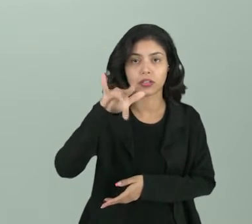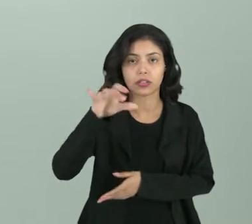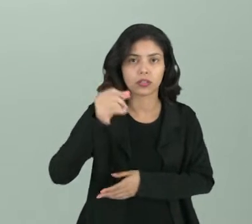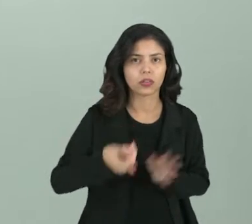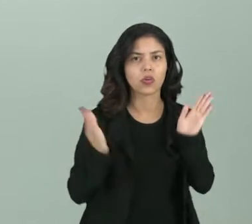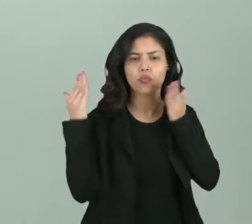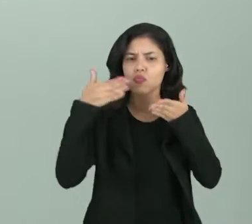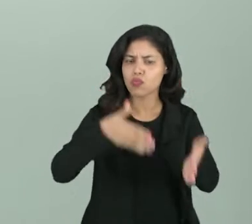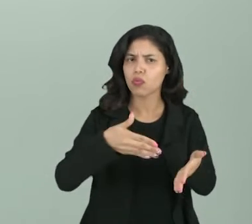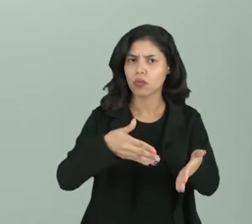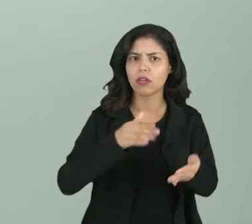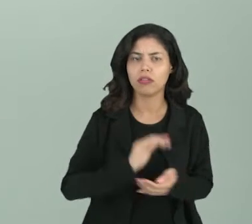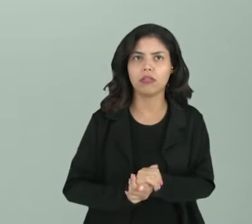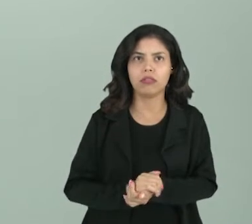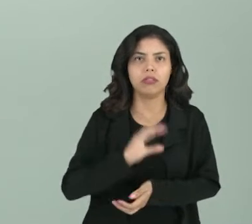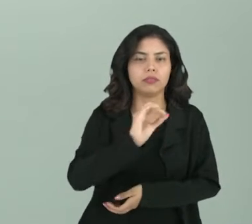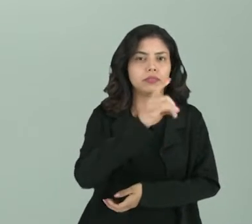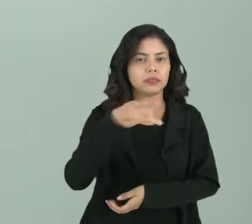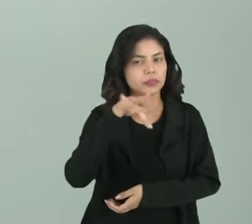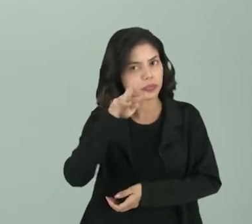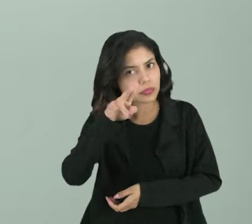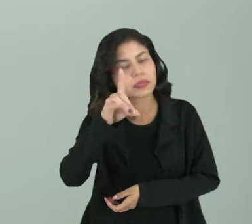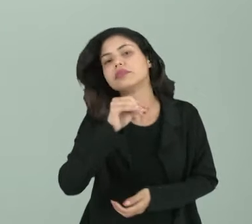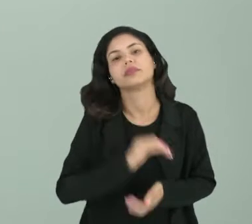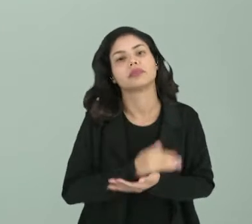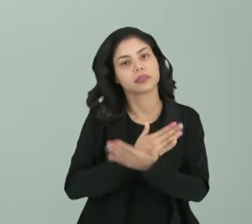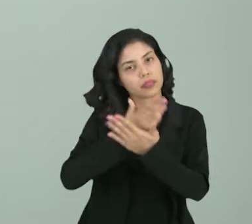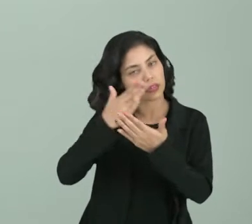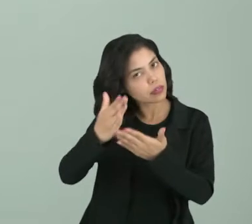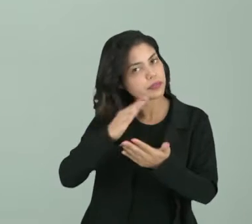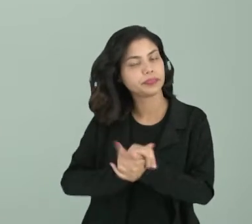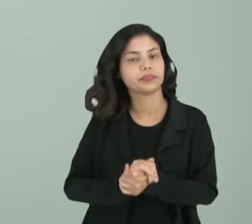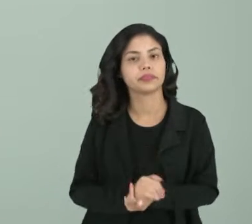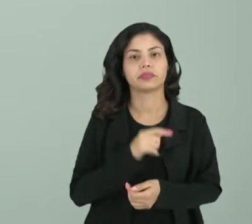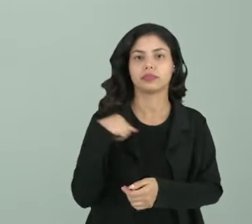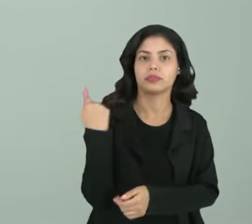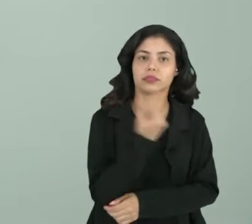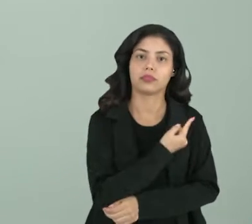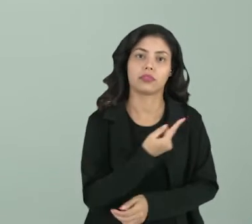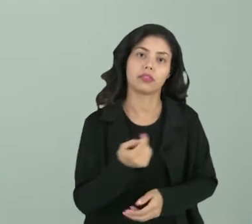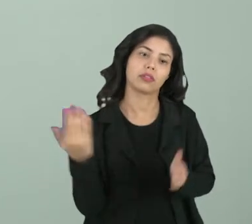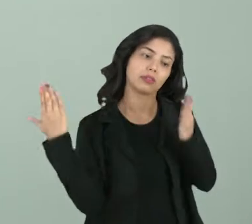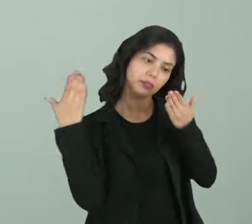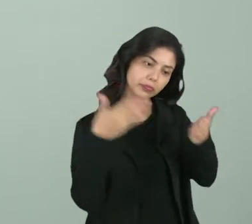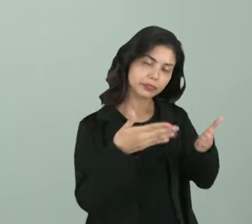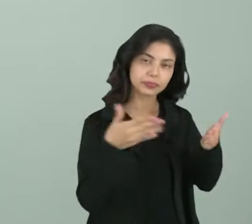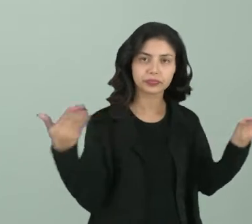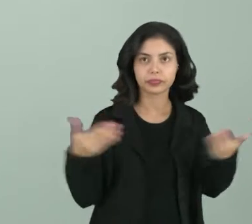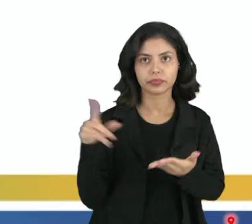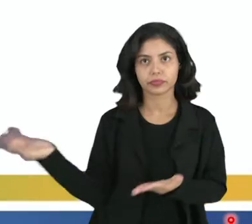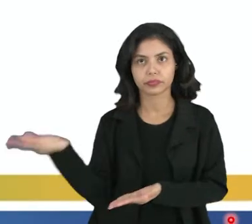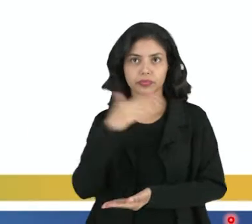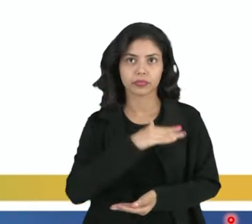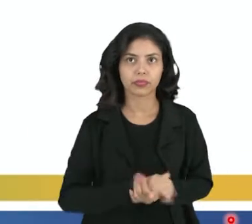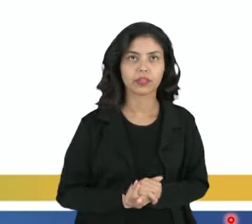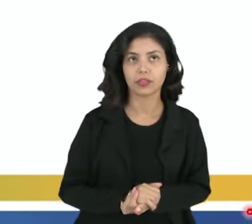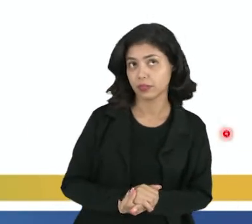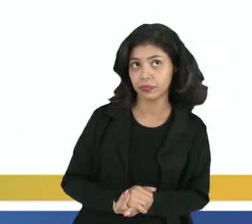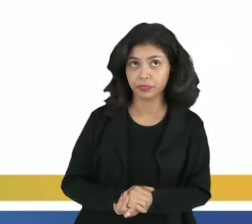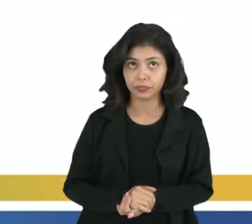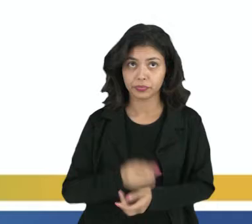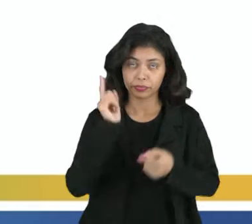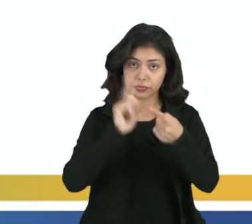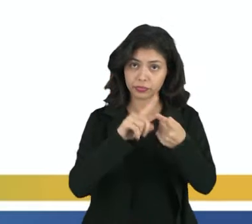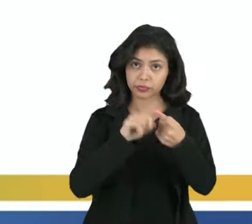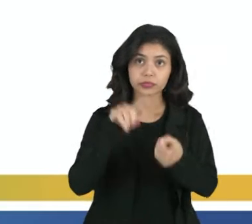foco vai trabalhar um pouquinho sobre os óculos tá E para gente iniciar nós vamos para os nossos objetivos vamos lá então tá